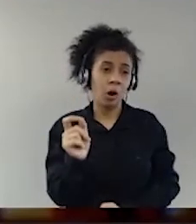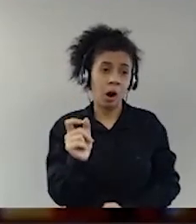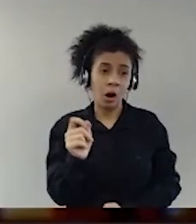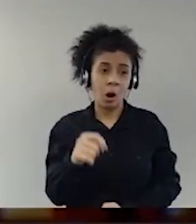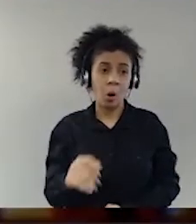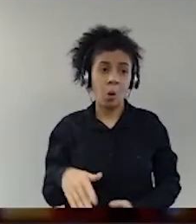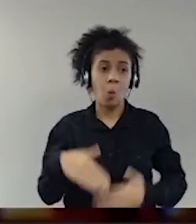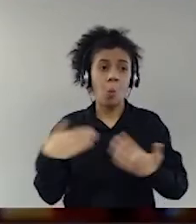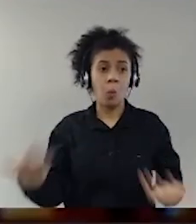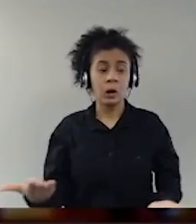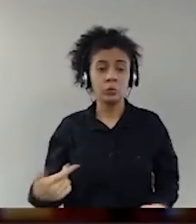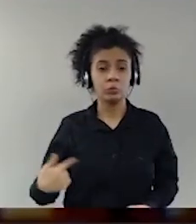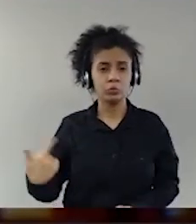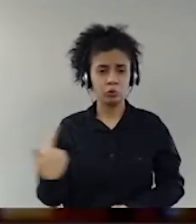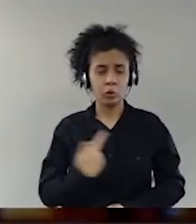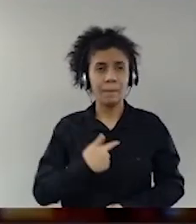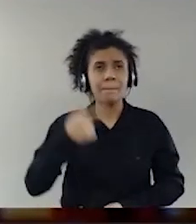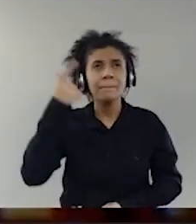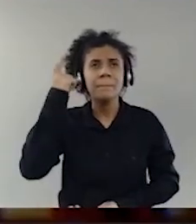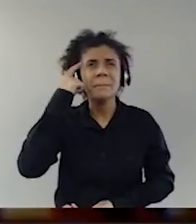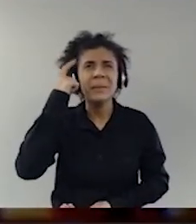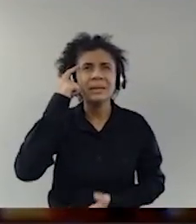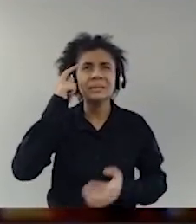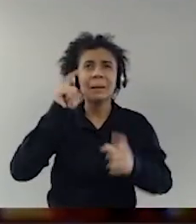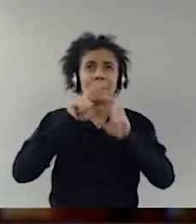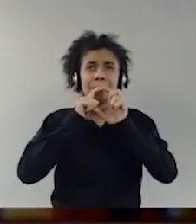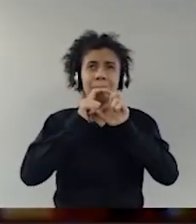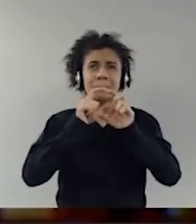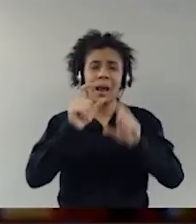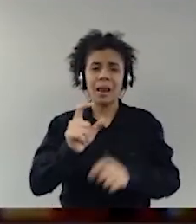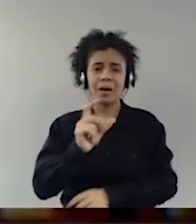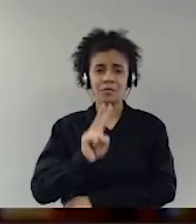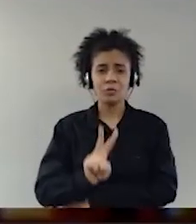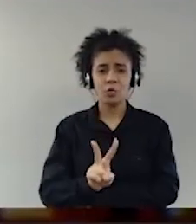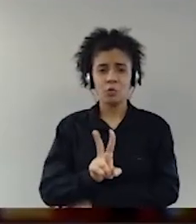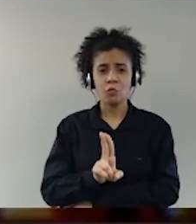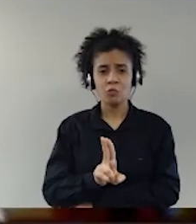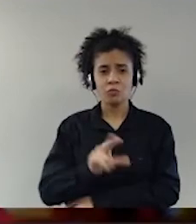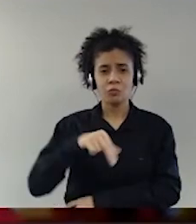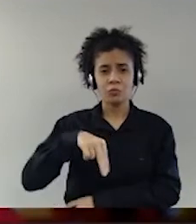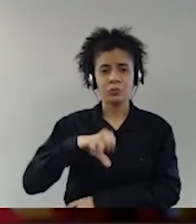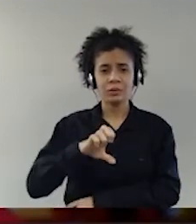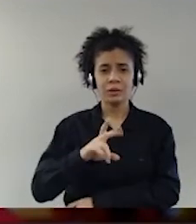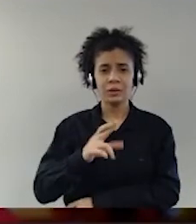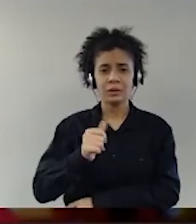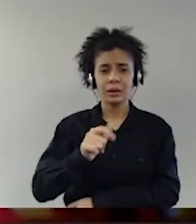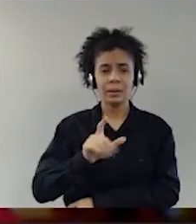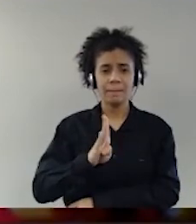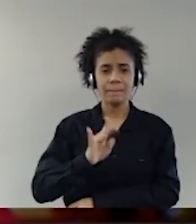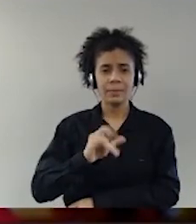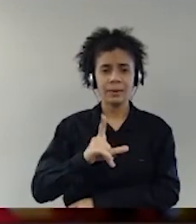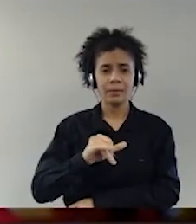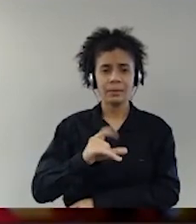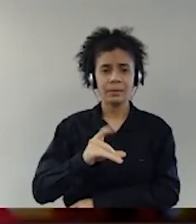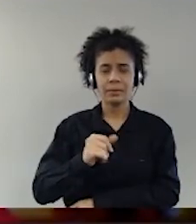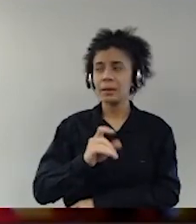quando nós pensamos em vulnerabilidade, e eu tenho trabalhado muito esse conceito,